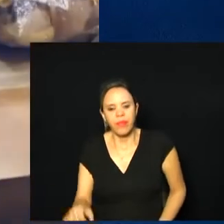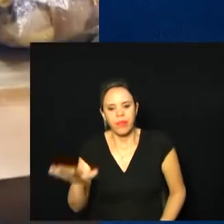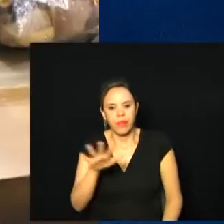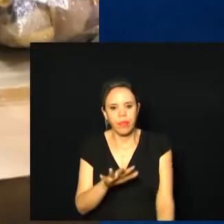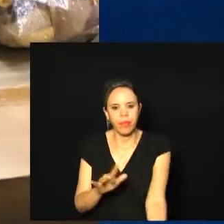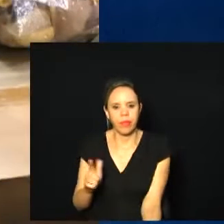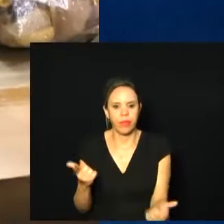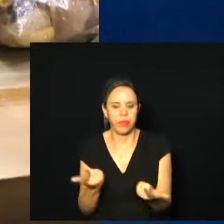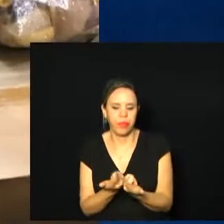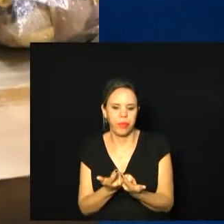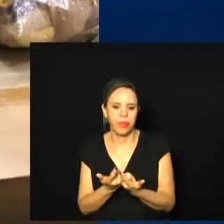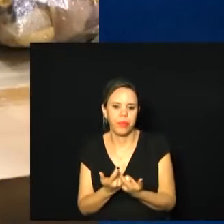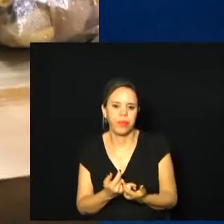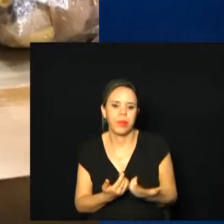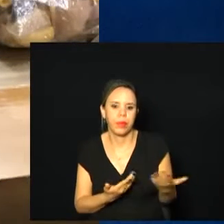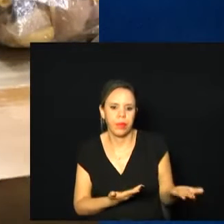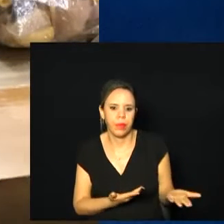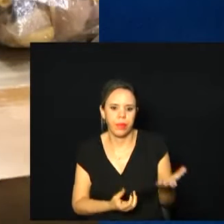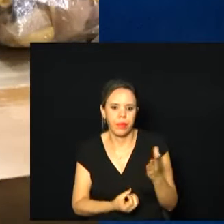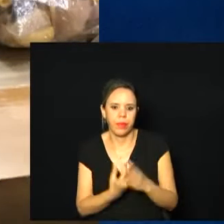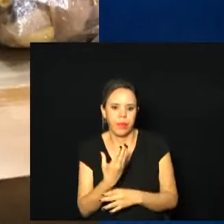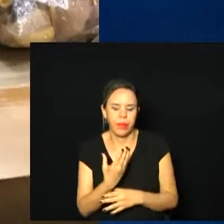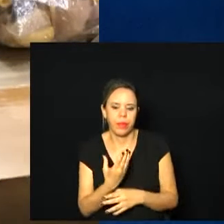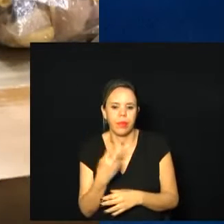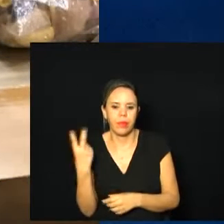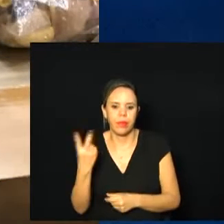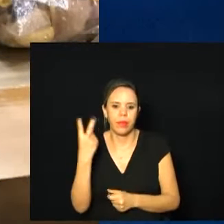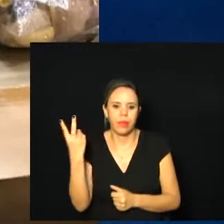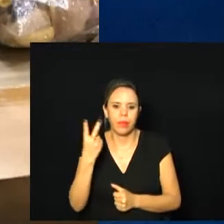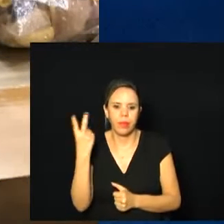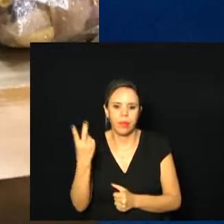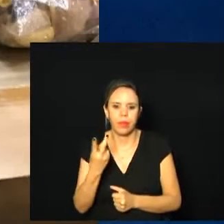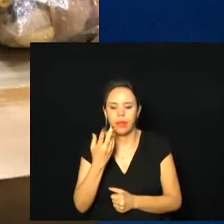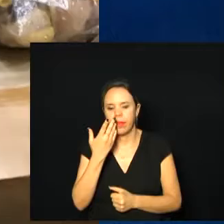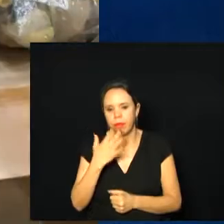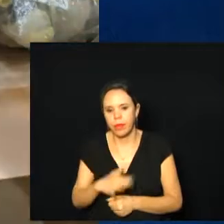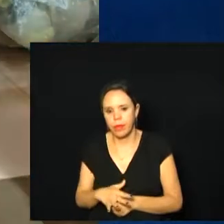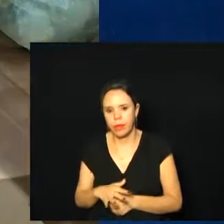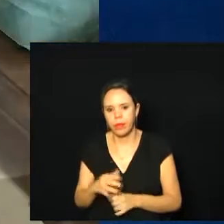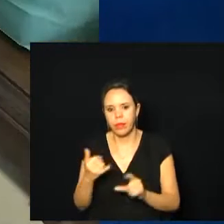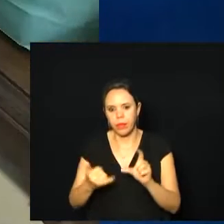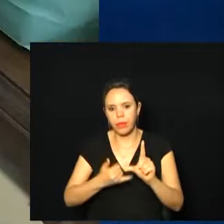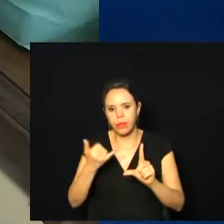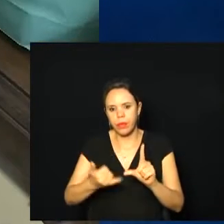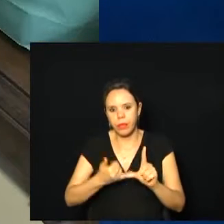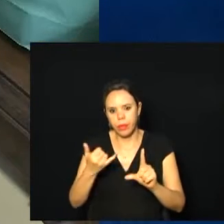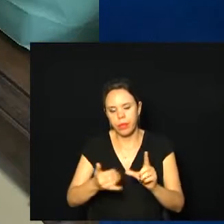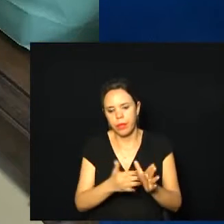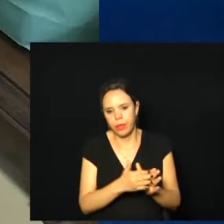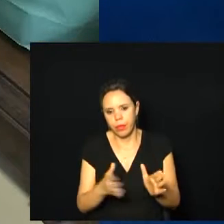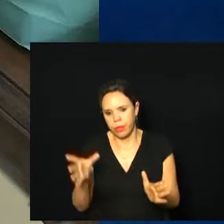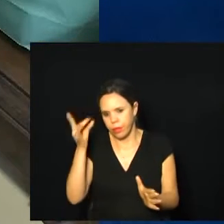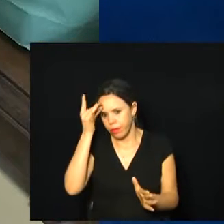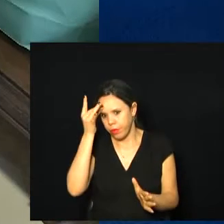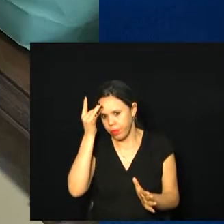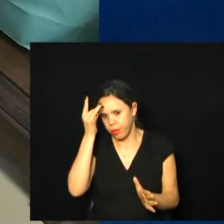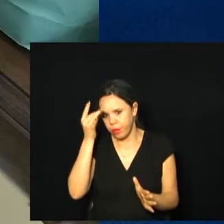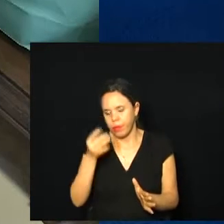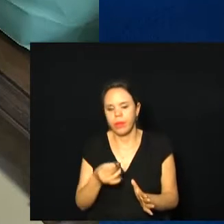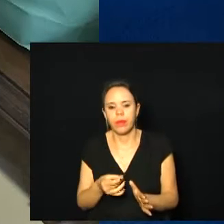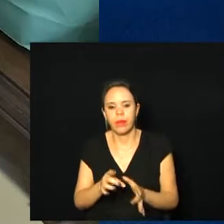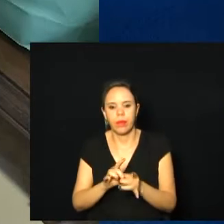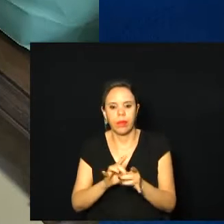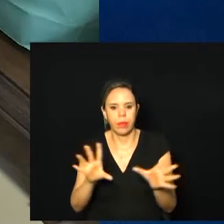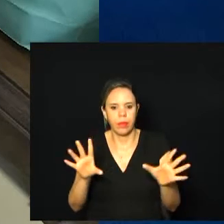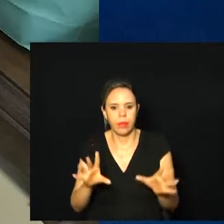no Grupo Primavera. Ele foi criado para valorizar a infância e o lúdico no processo de aprendizagem e